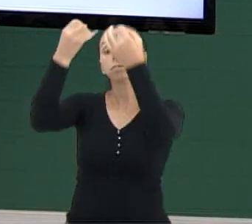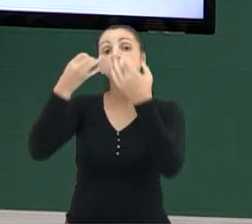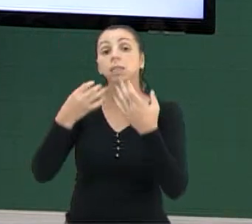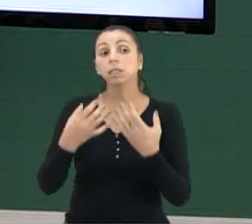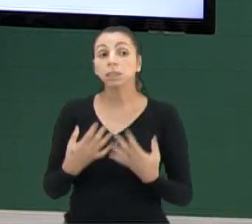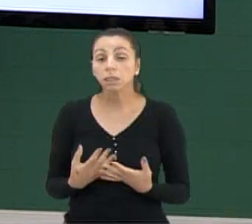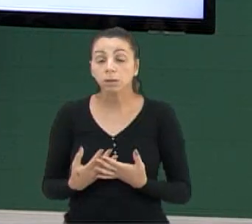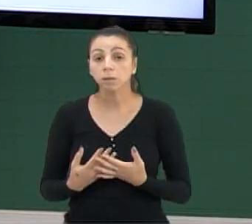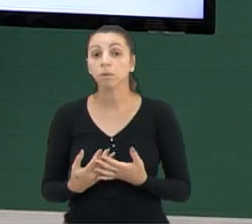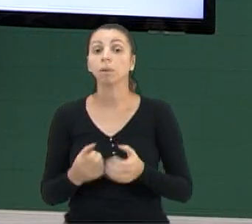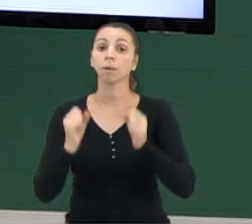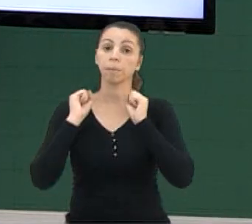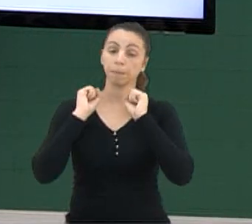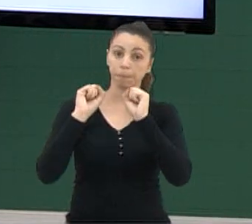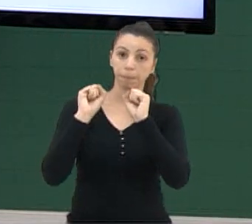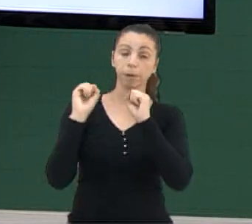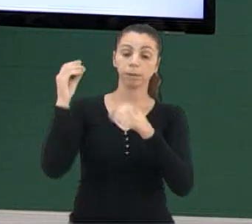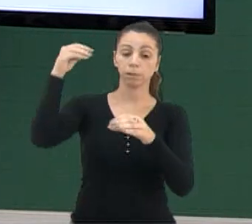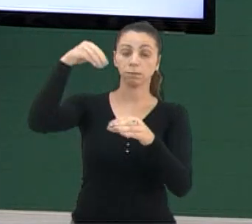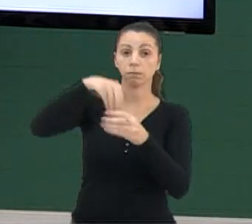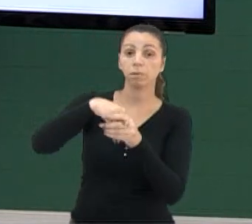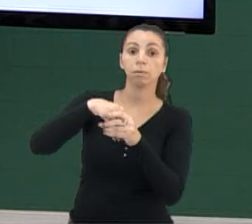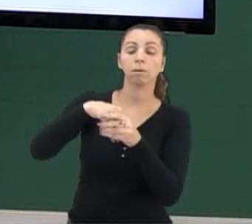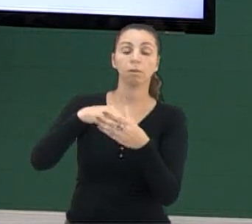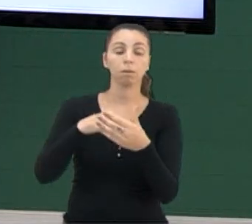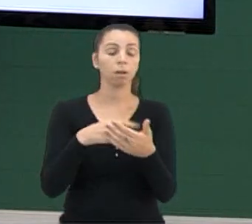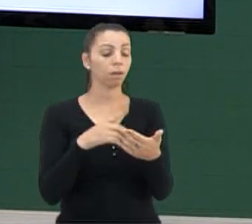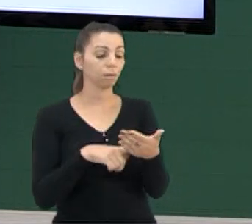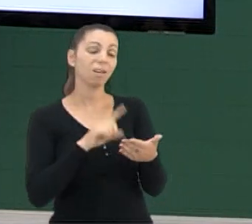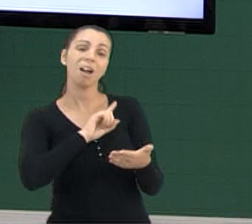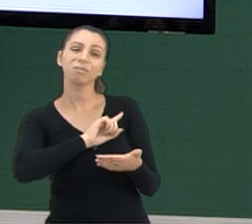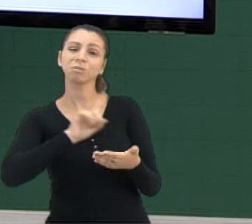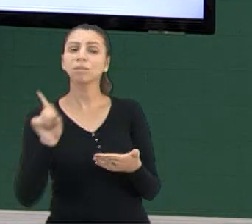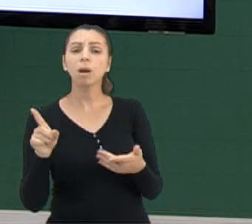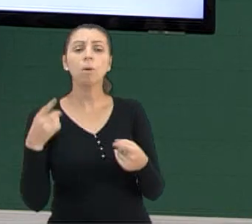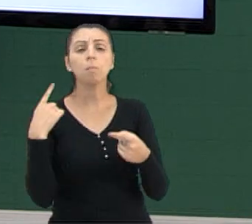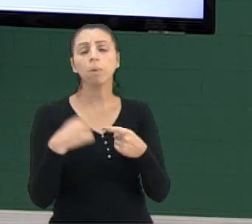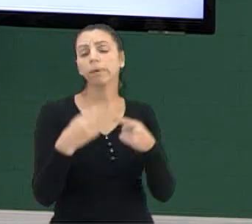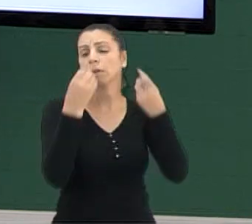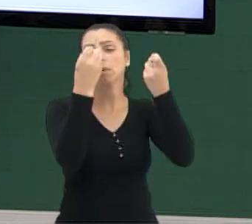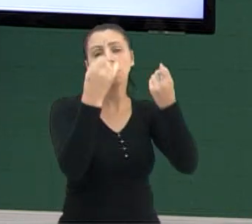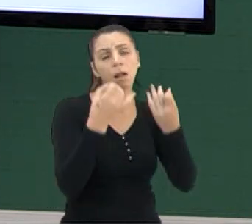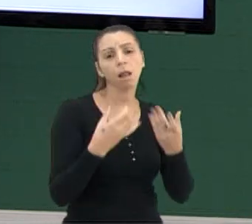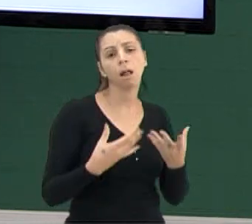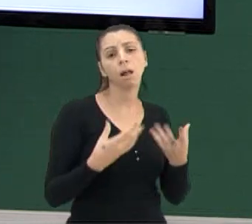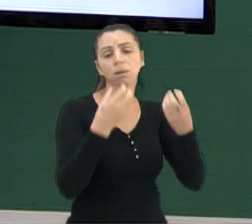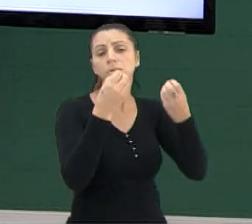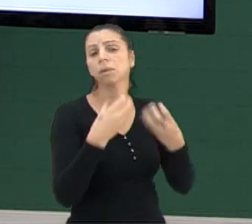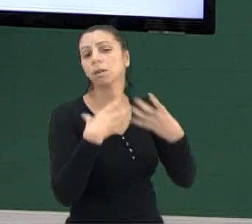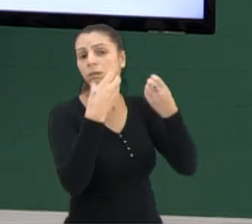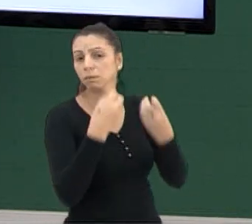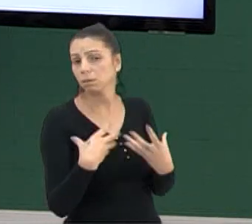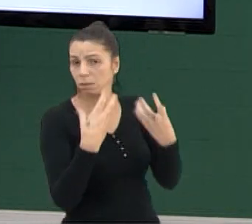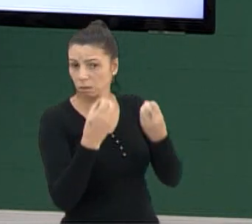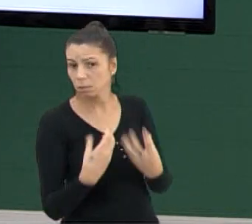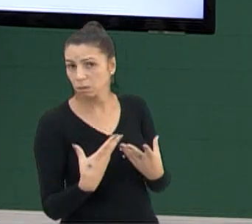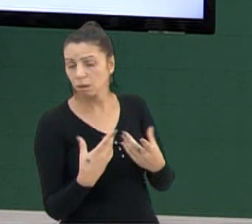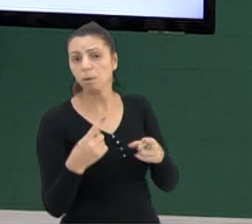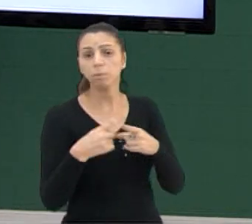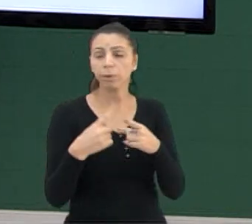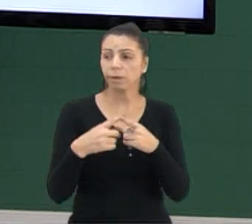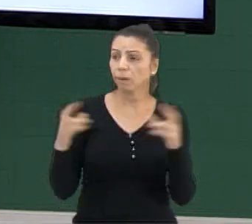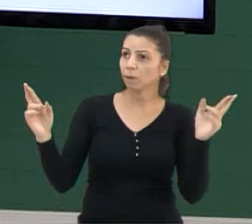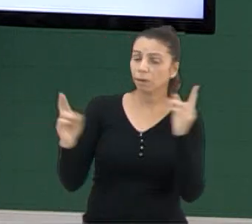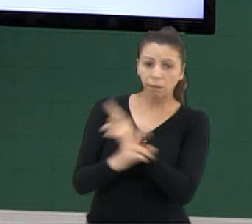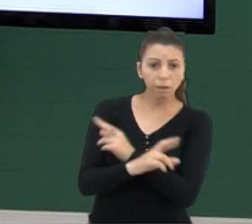justificativa. Vocês podem até colocar, se vocês acham que não. Não, porque ele também pode ser veiculado em tal e